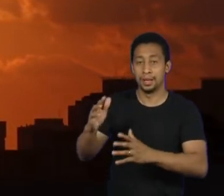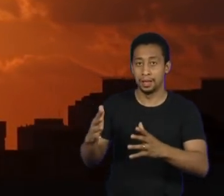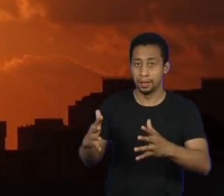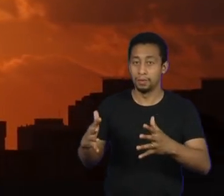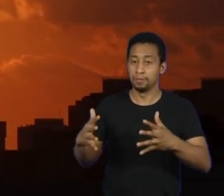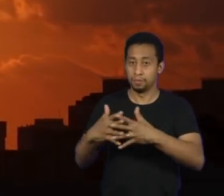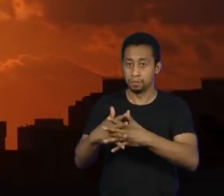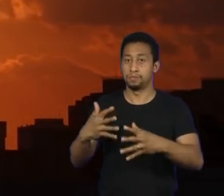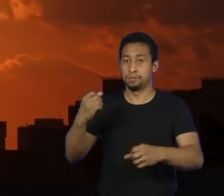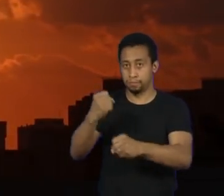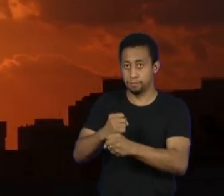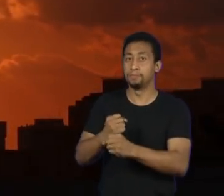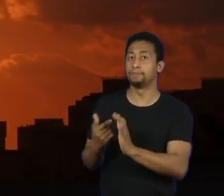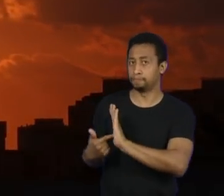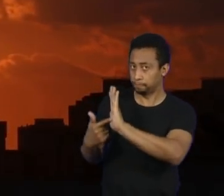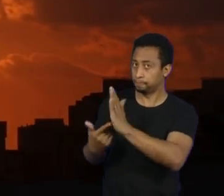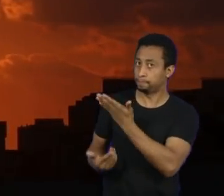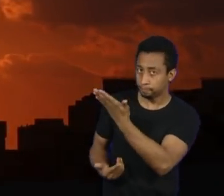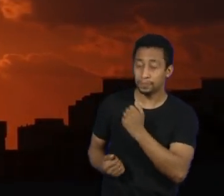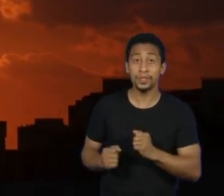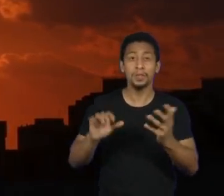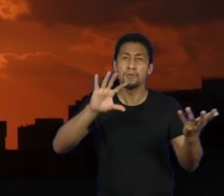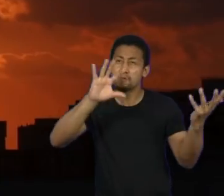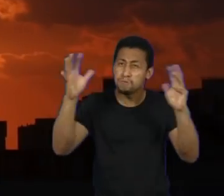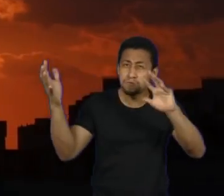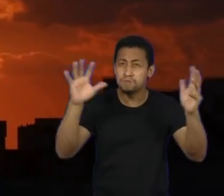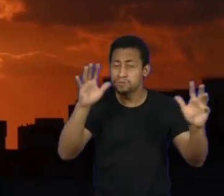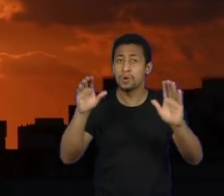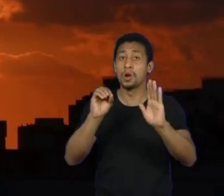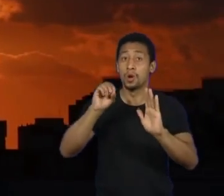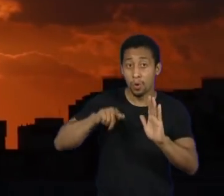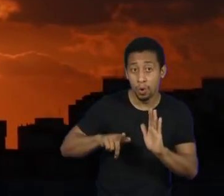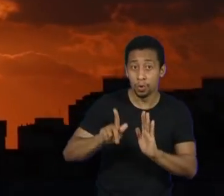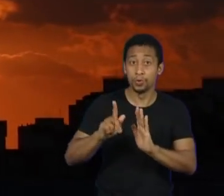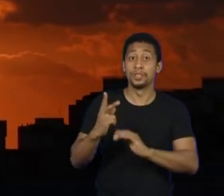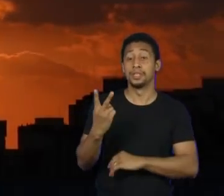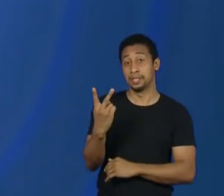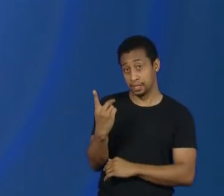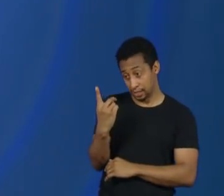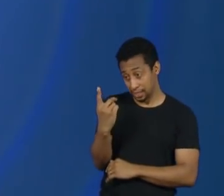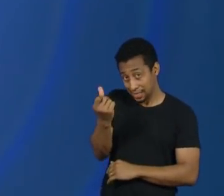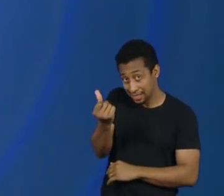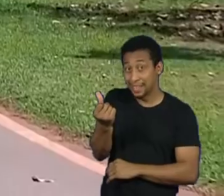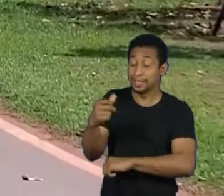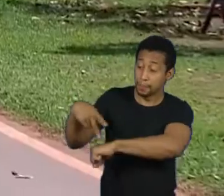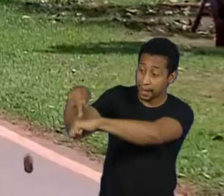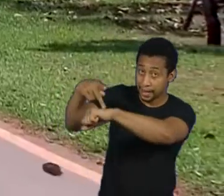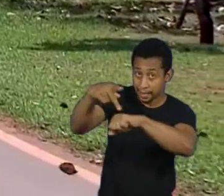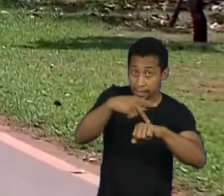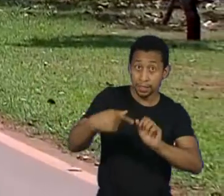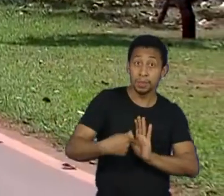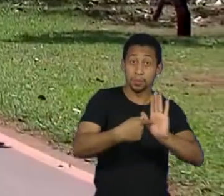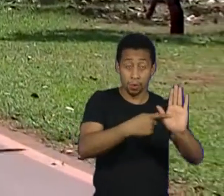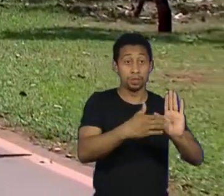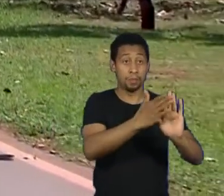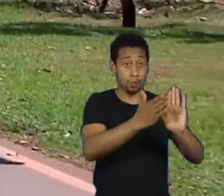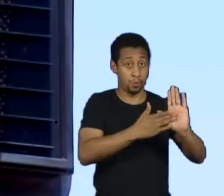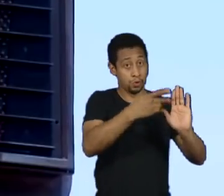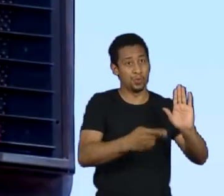Relatório da Transparência Climática, que reúne ONGs de 16 países, mostra que o plano do Brasil